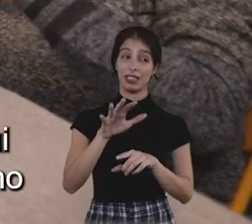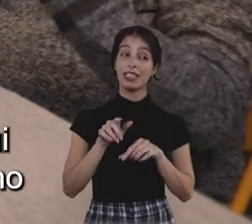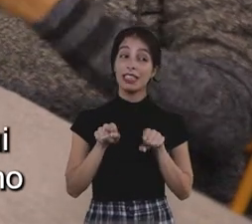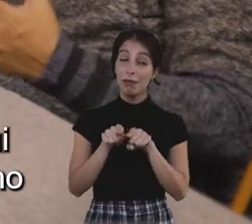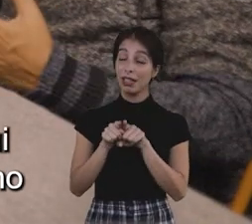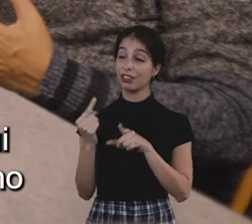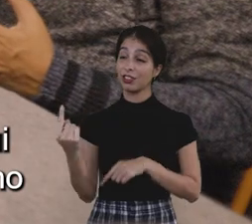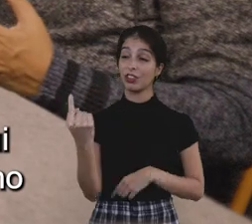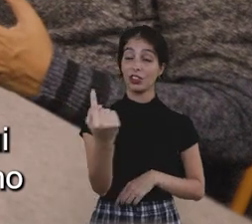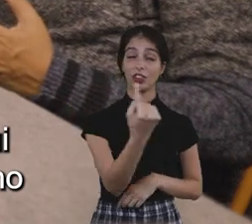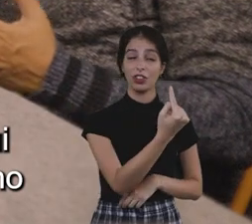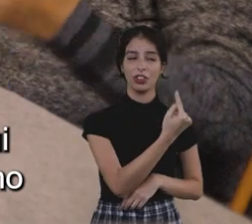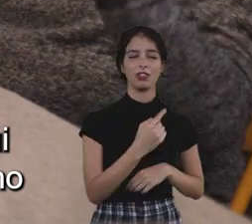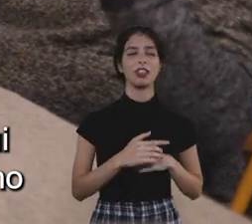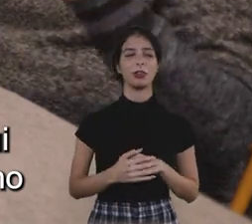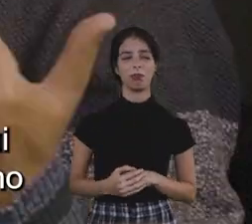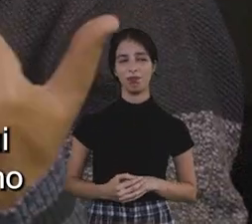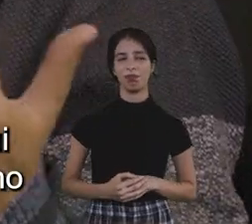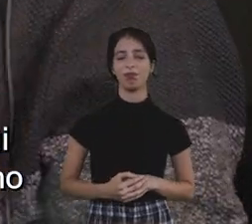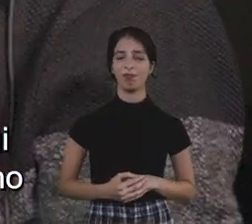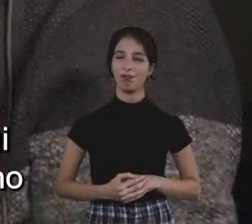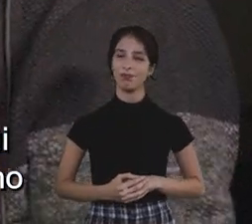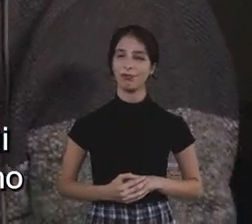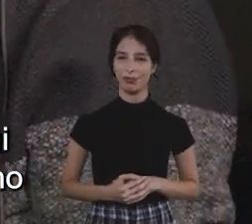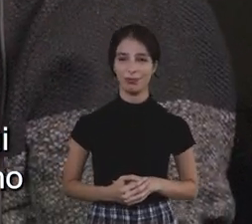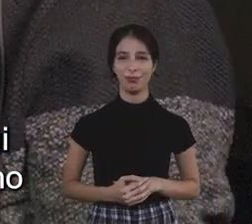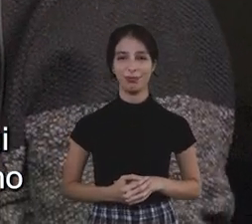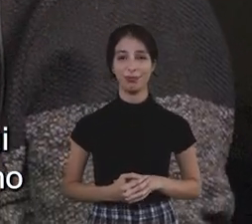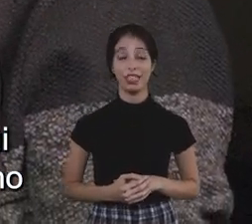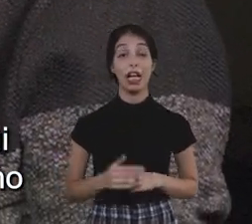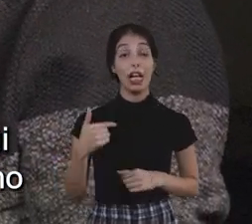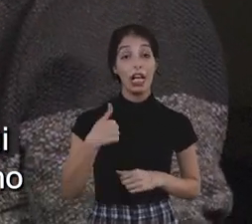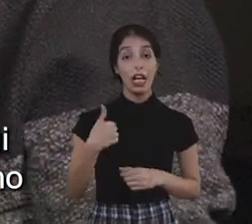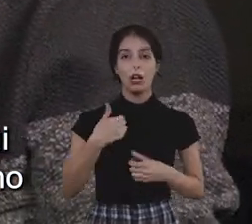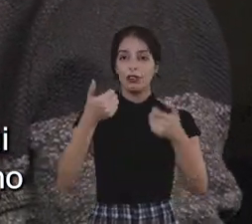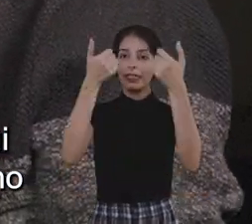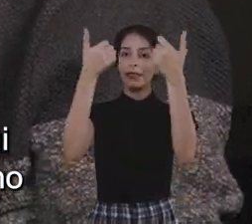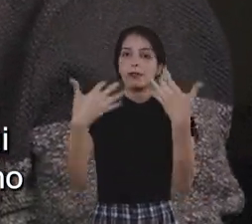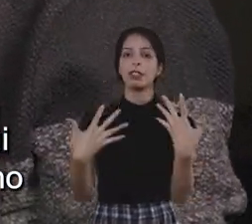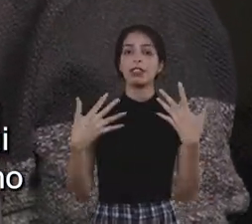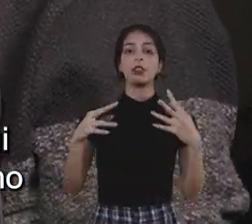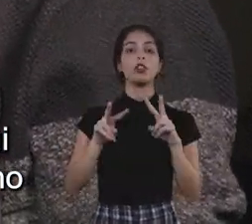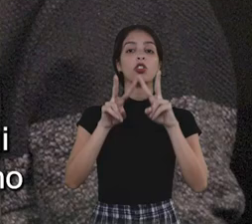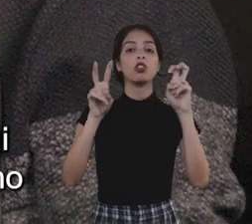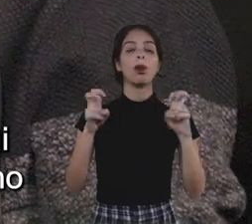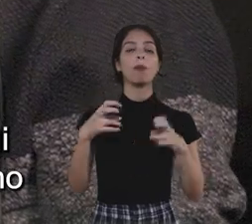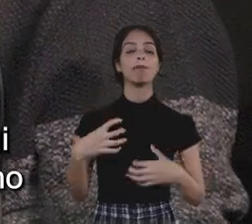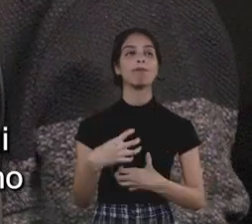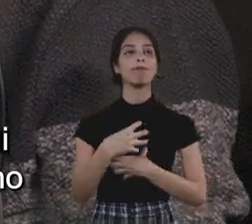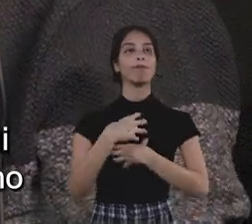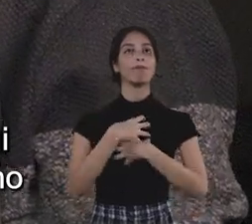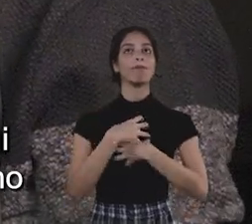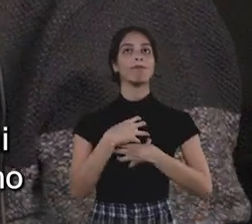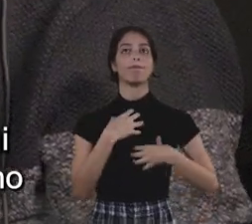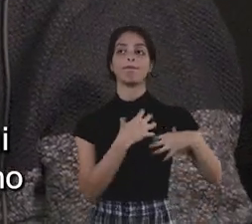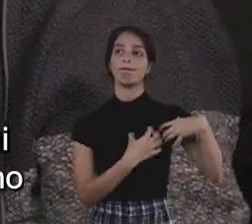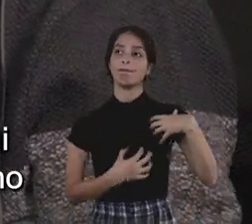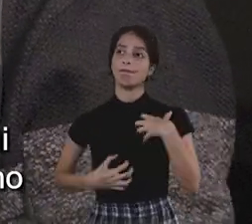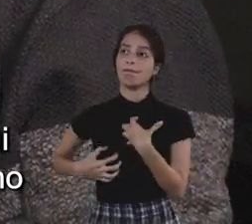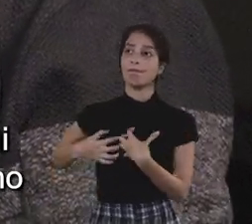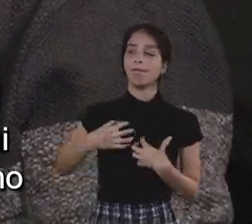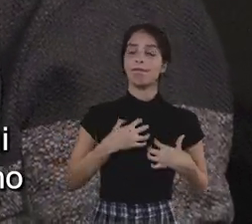individual quanto no nível coletivo eu vou falar disso aqui na palestra dessa sensação eh eh que às vezes